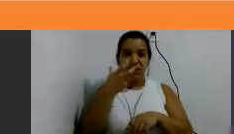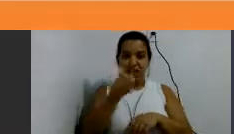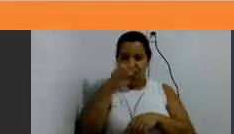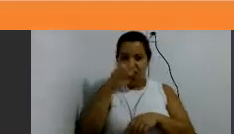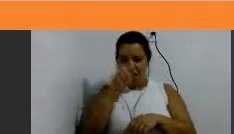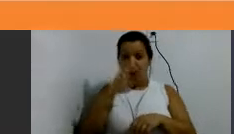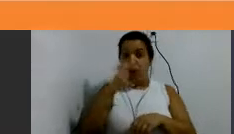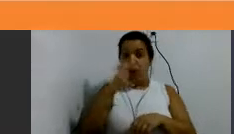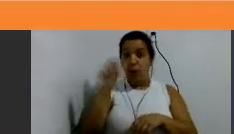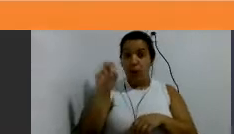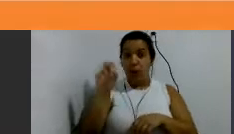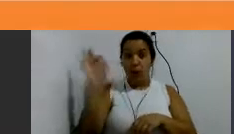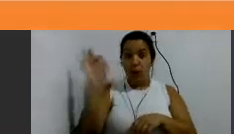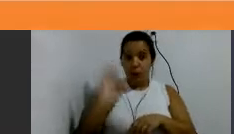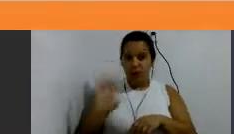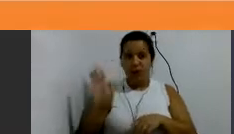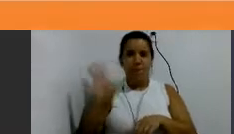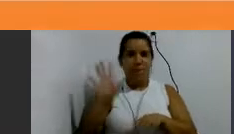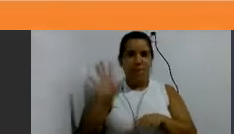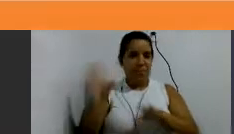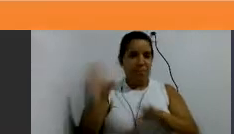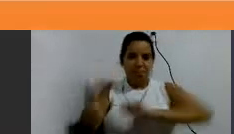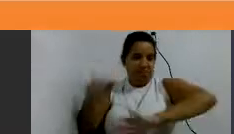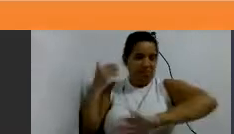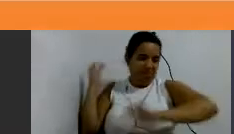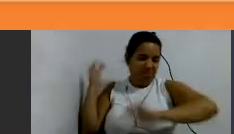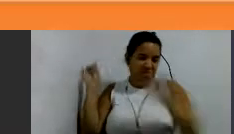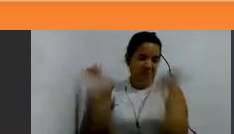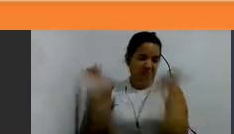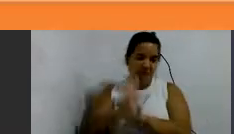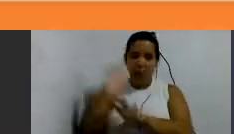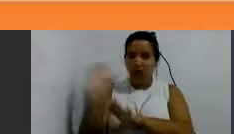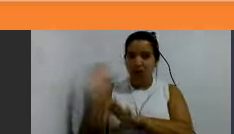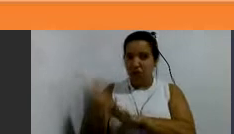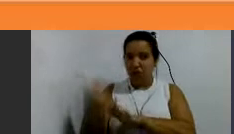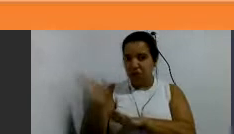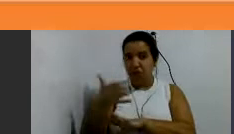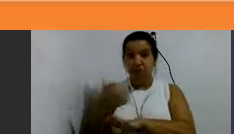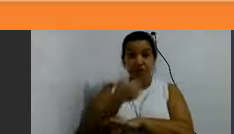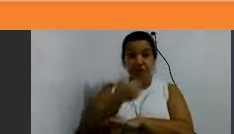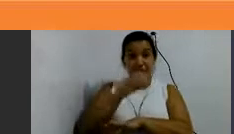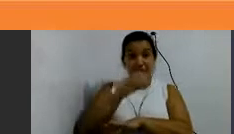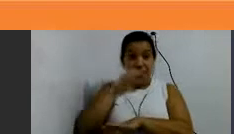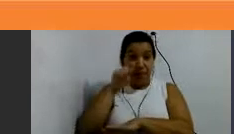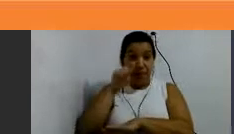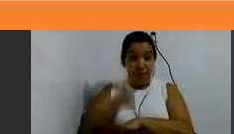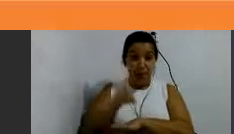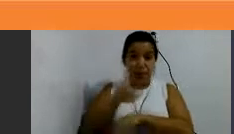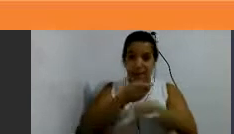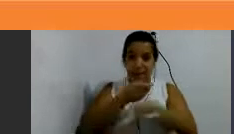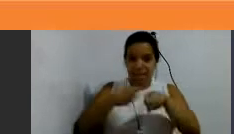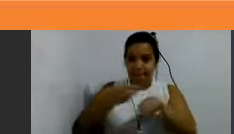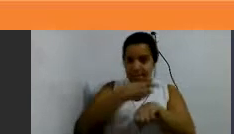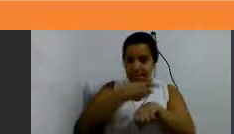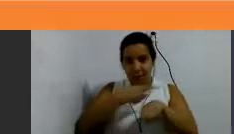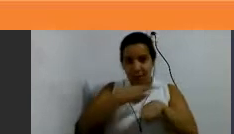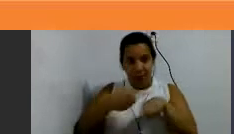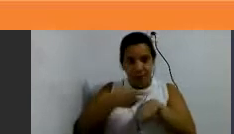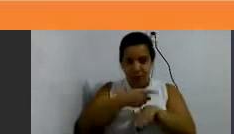50% já são fósseis, ou seja, elas não existem mais. Apenas 10 mil desses protozoários